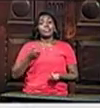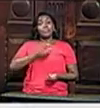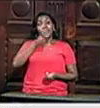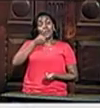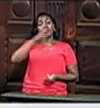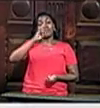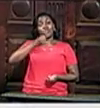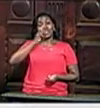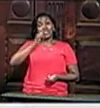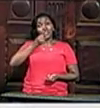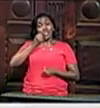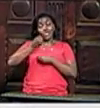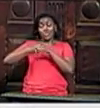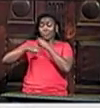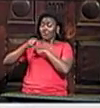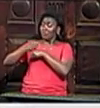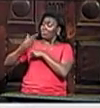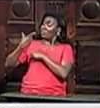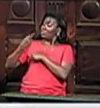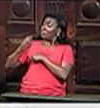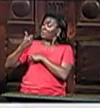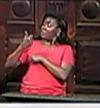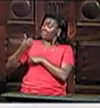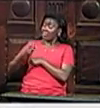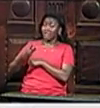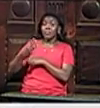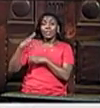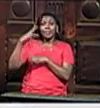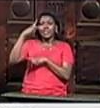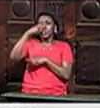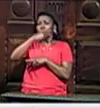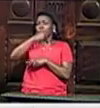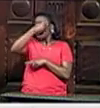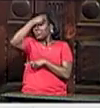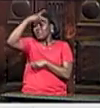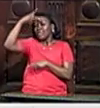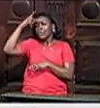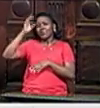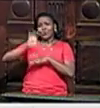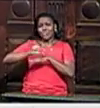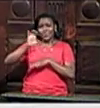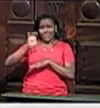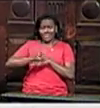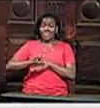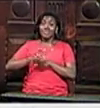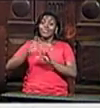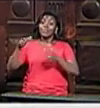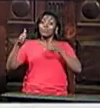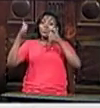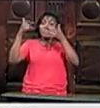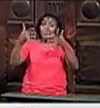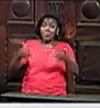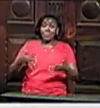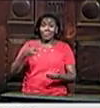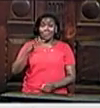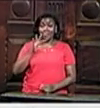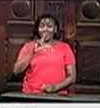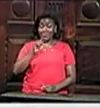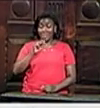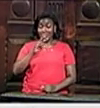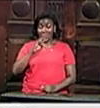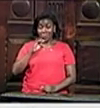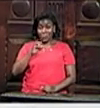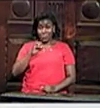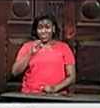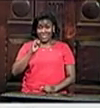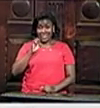de 2013 nesse lindo municípios do nosso estado é feita dimensão já que a campanha de flávio serafini quando presidia